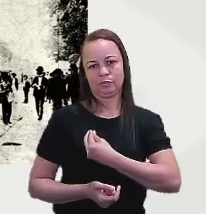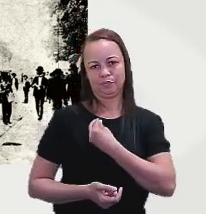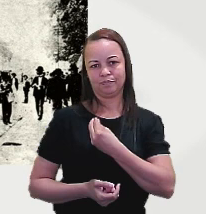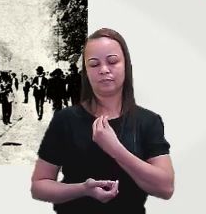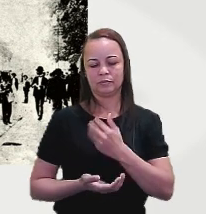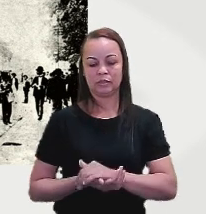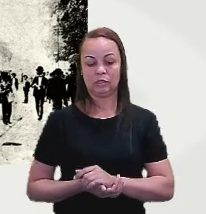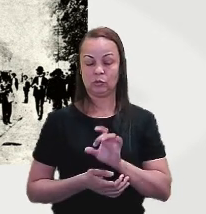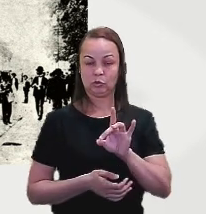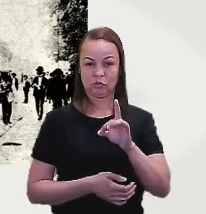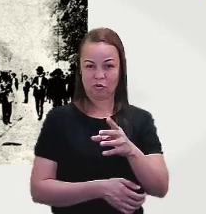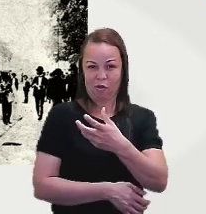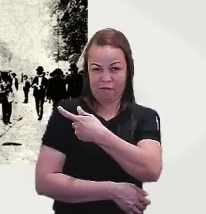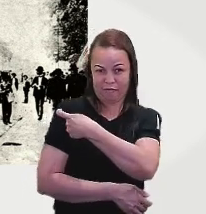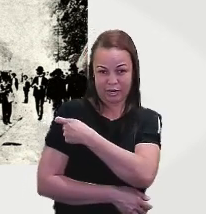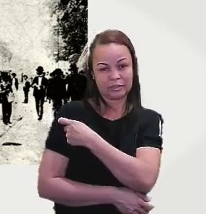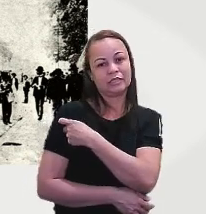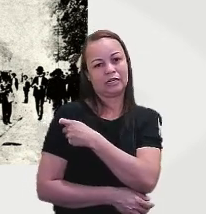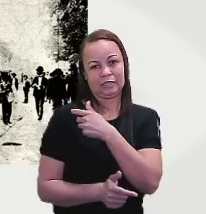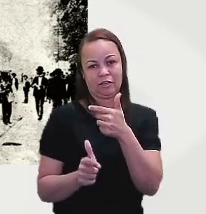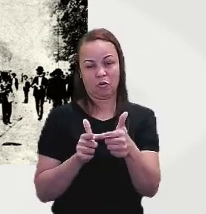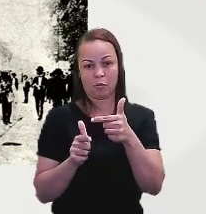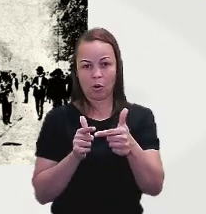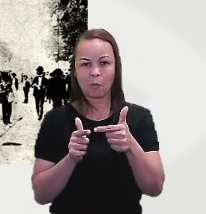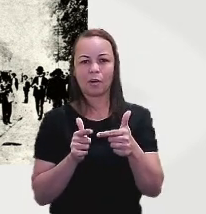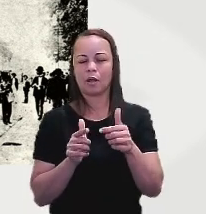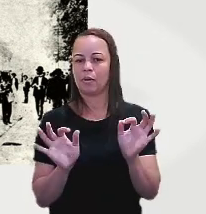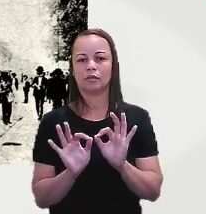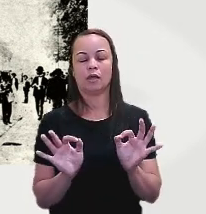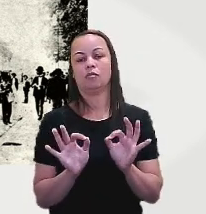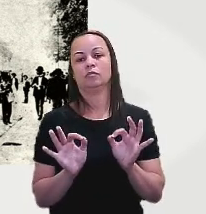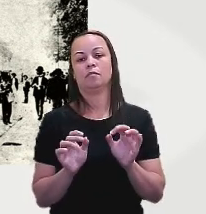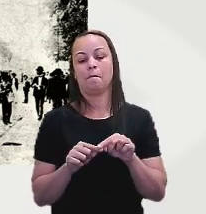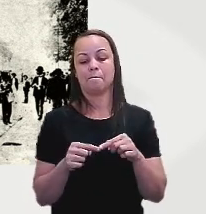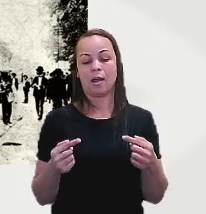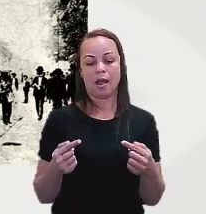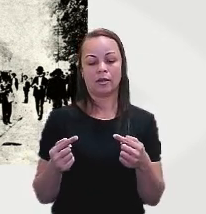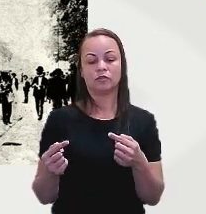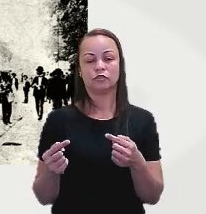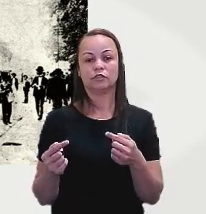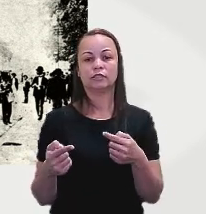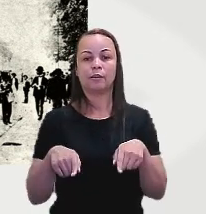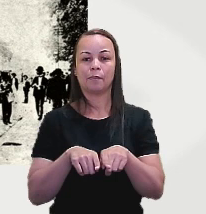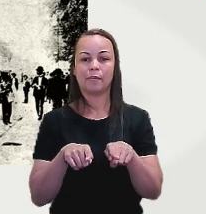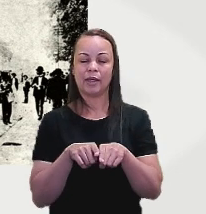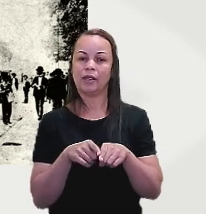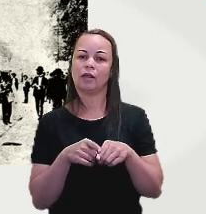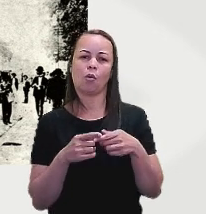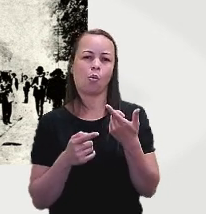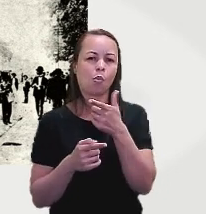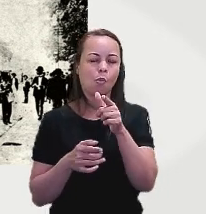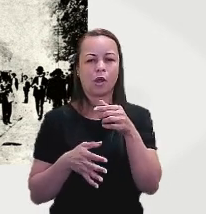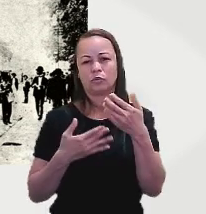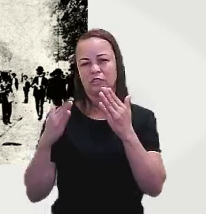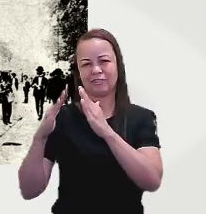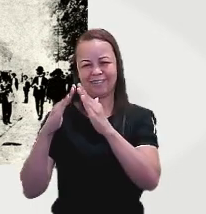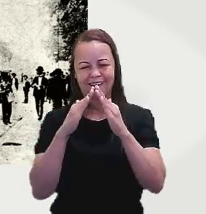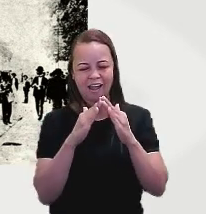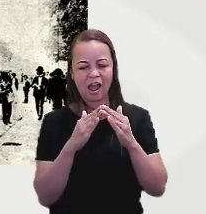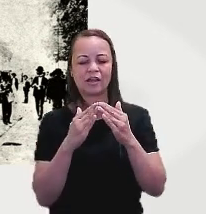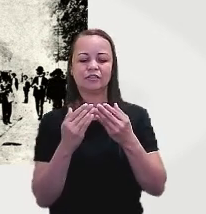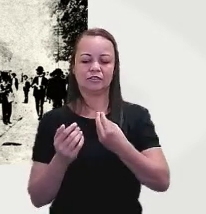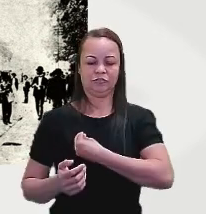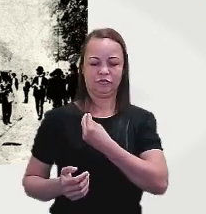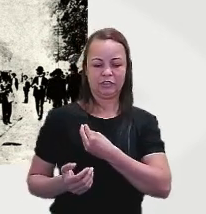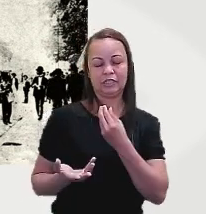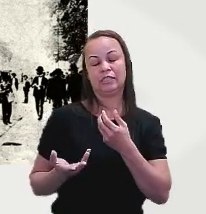foi só a vacina que impôs esse gatilho para a revolta das vacinas, mas questões de moradia e questão do